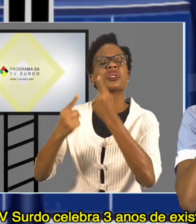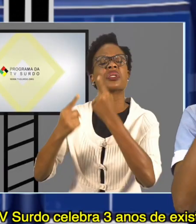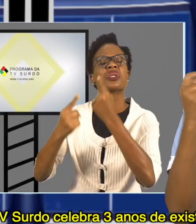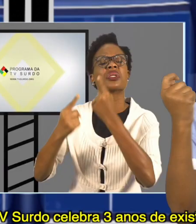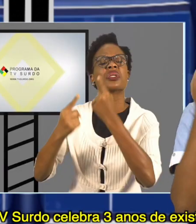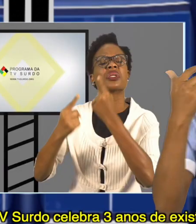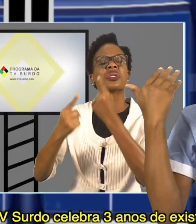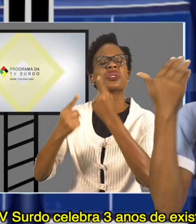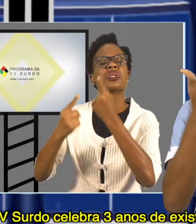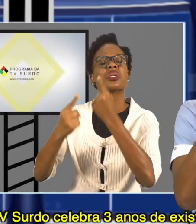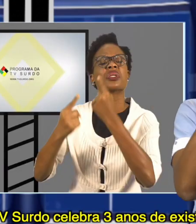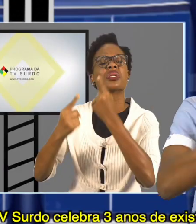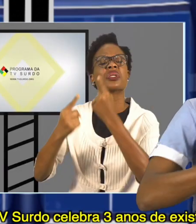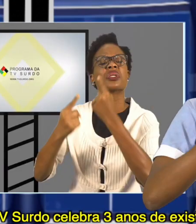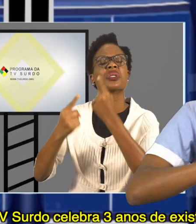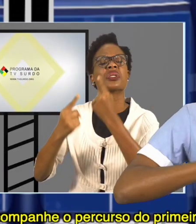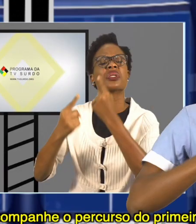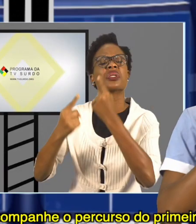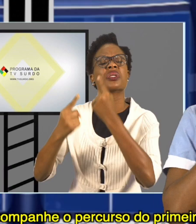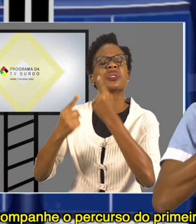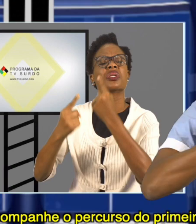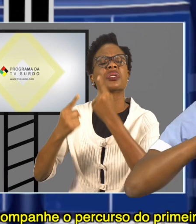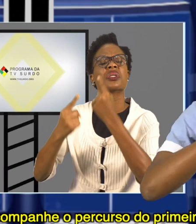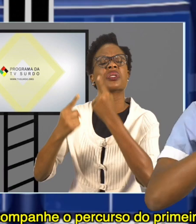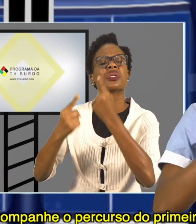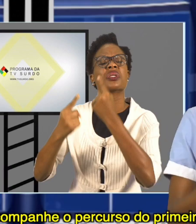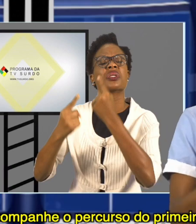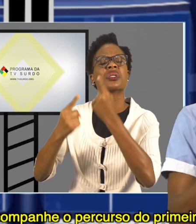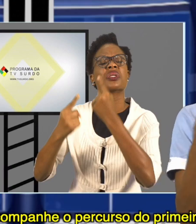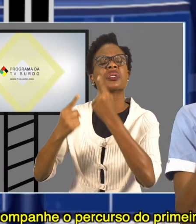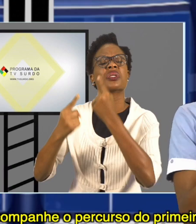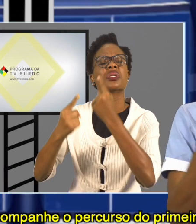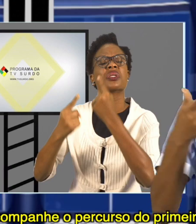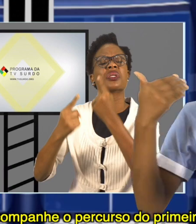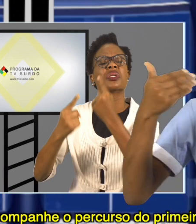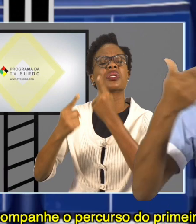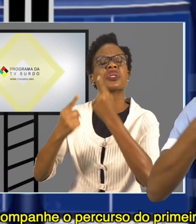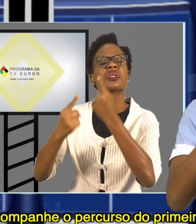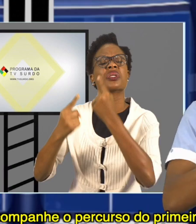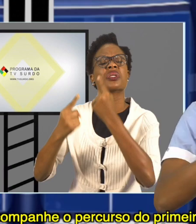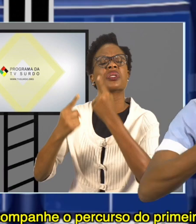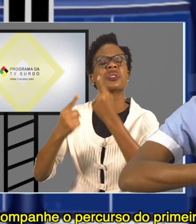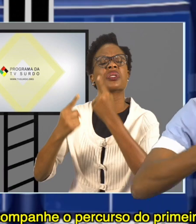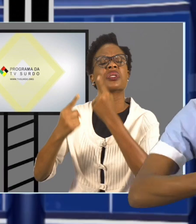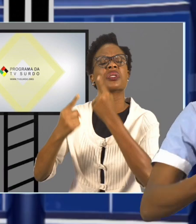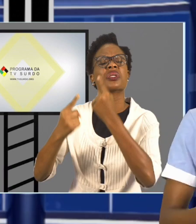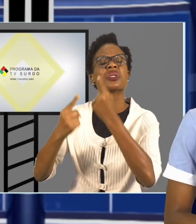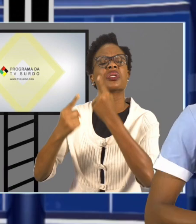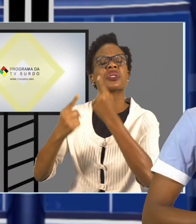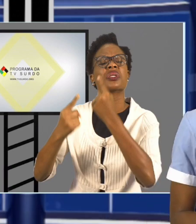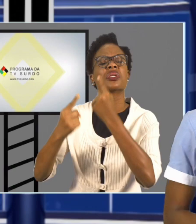O TV surdo celebra três anos de existência. Acompanhe o percurso do primeiro canal de televisão inclusivo do país.